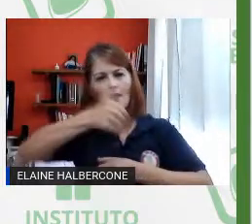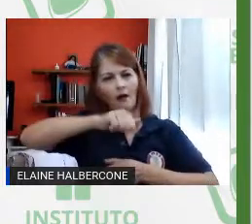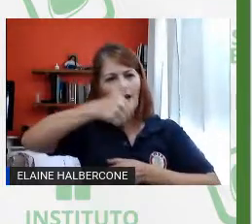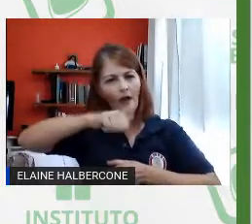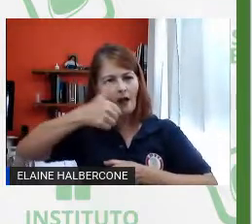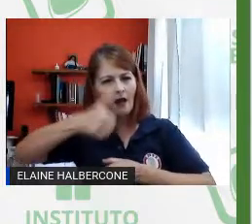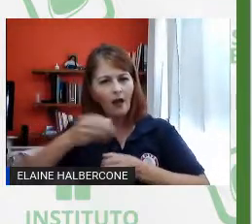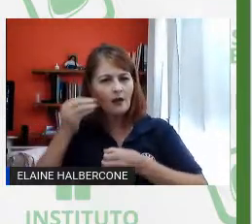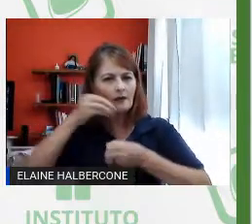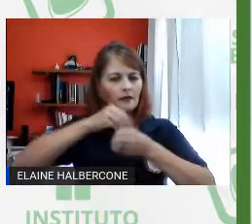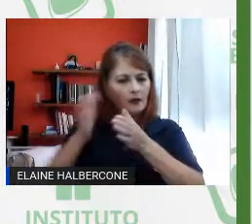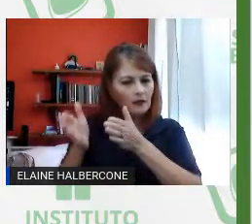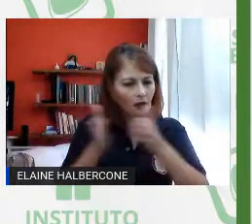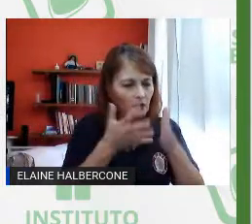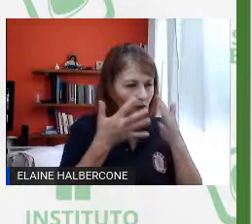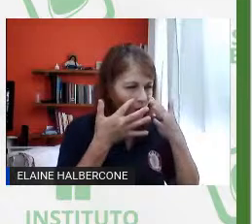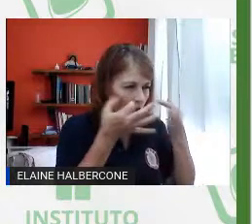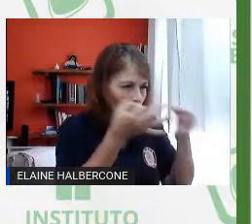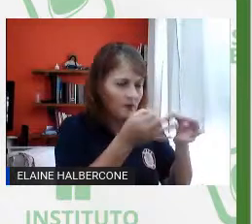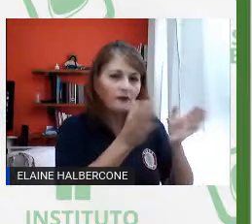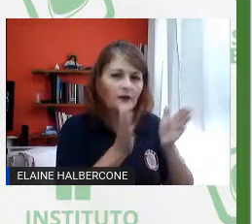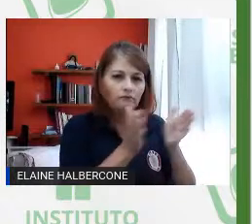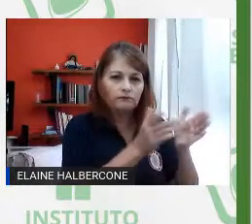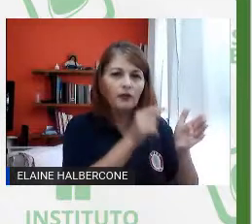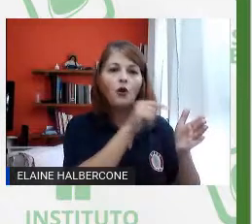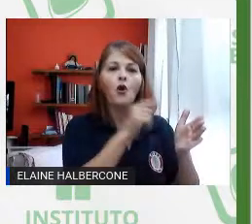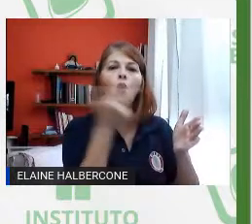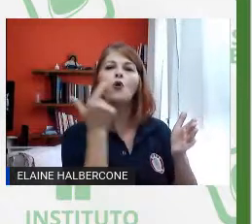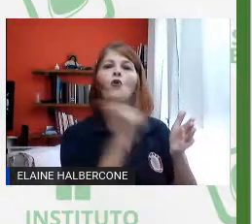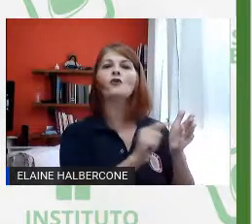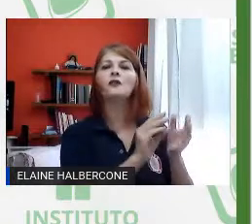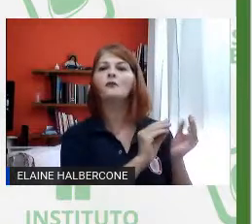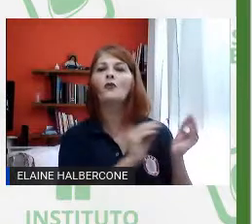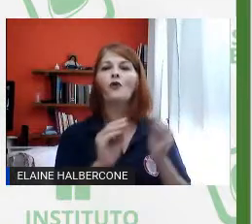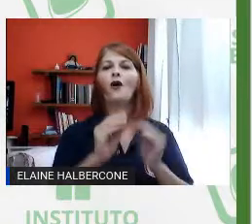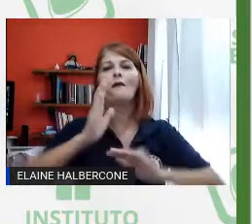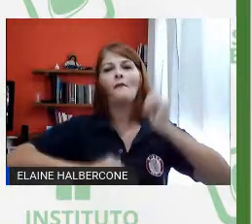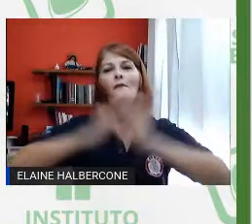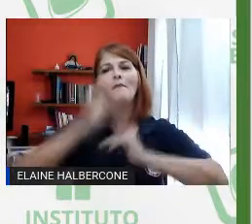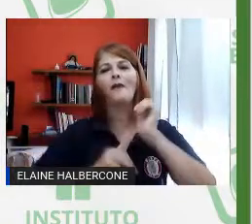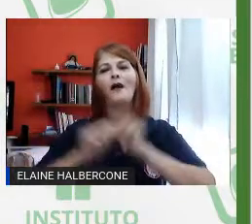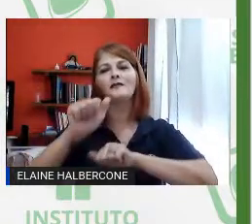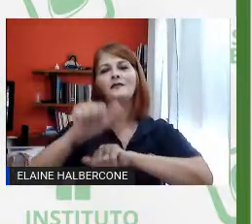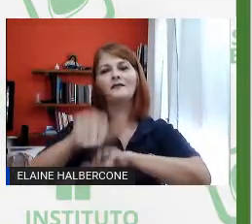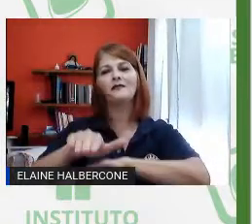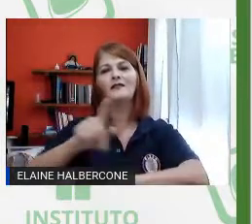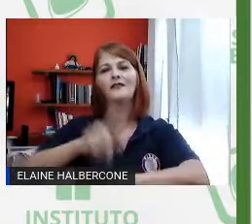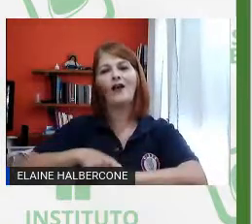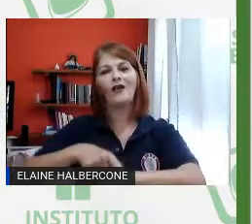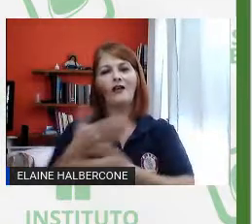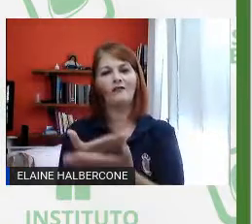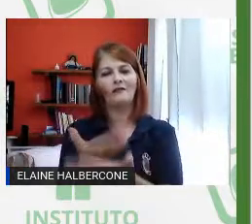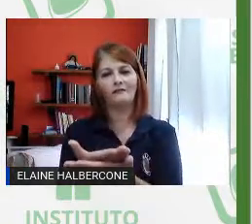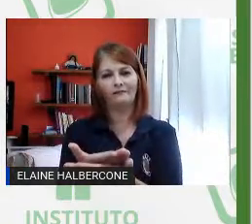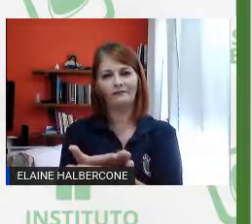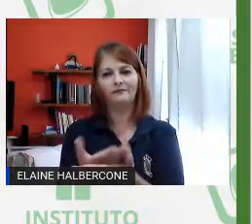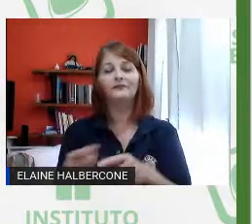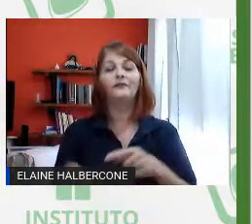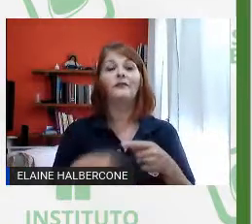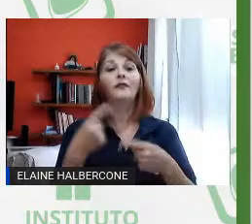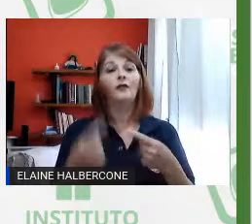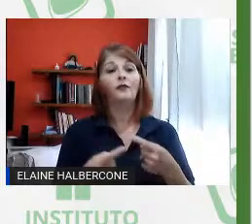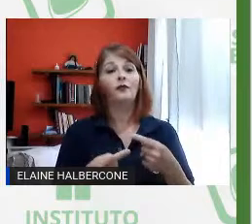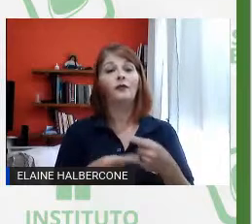da parte de observação, nós conseguimos colocar isso em prática, de fato, dentro do planejamento. Então, como Pimenta e